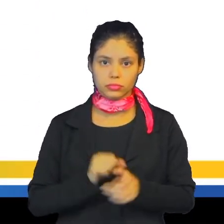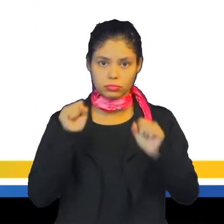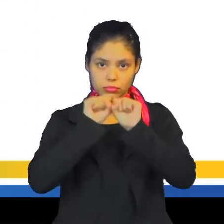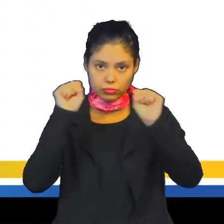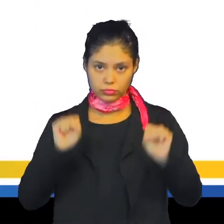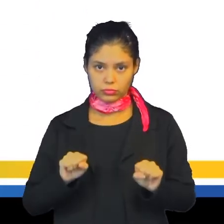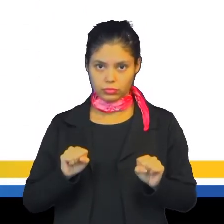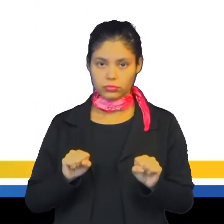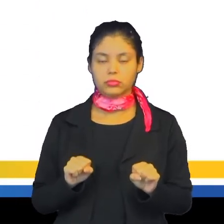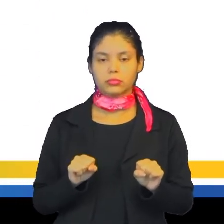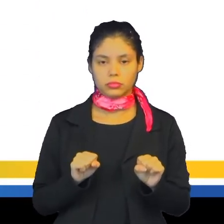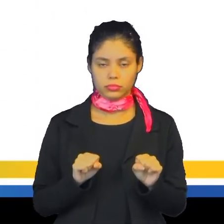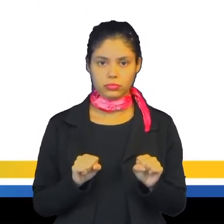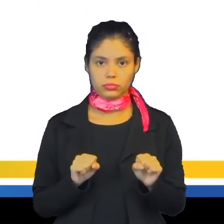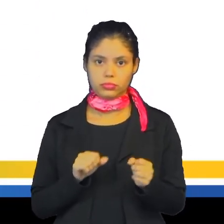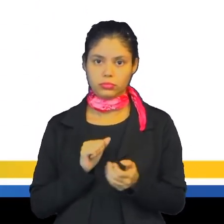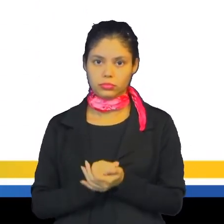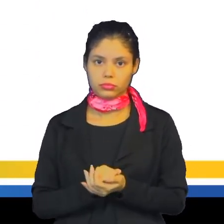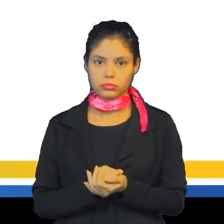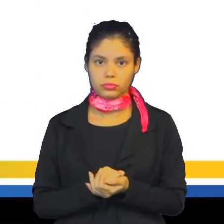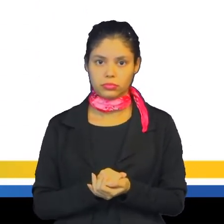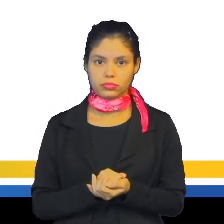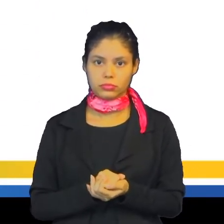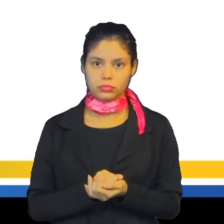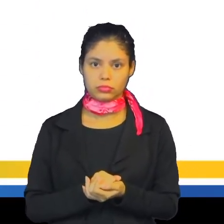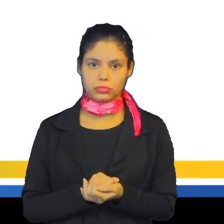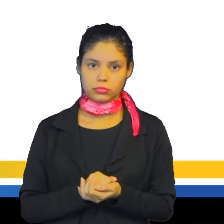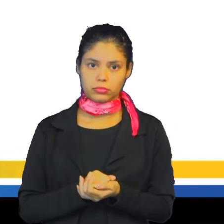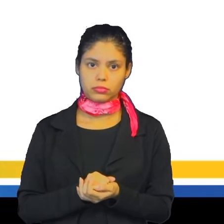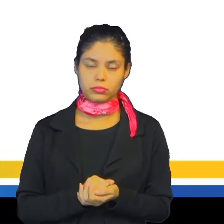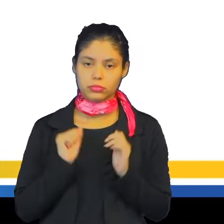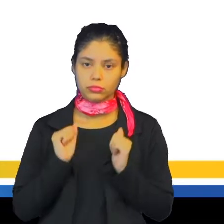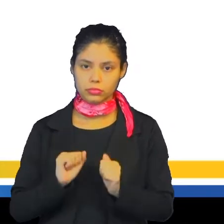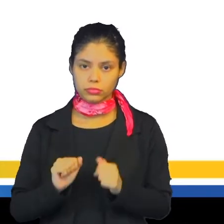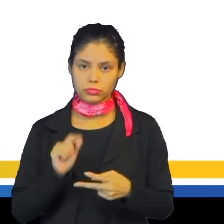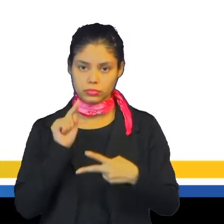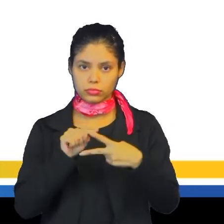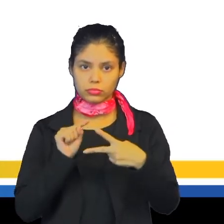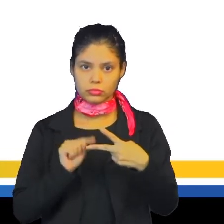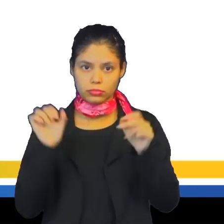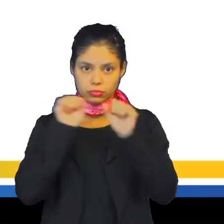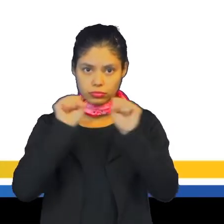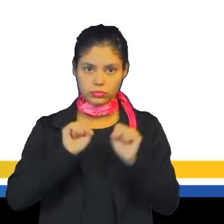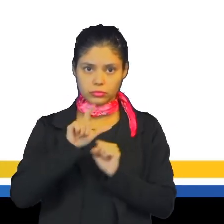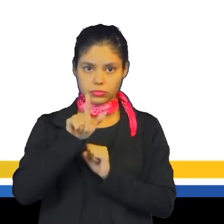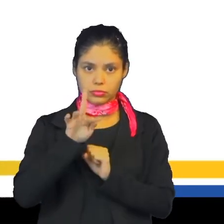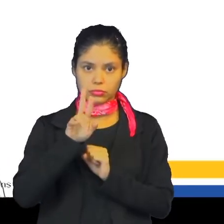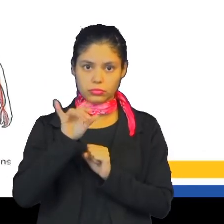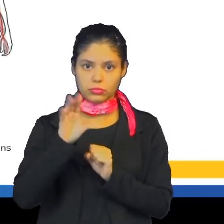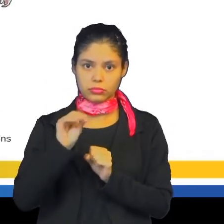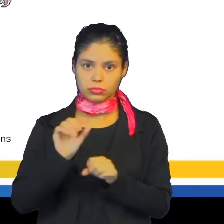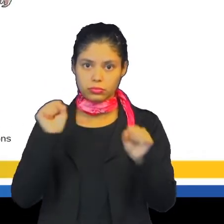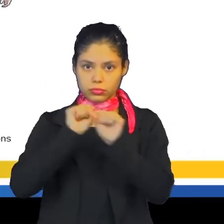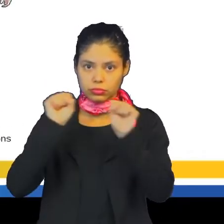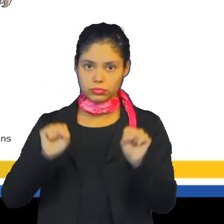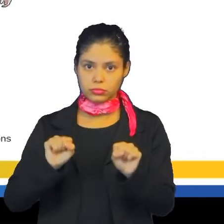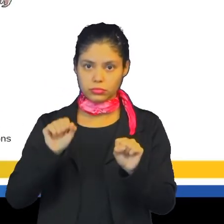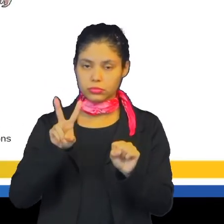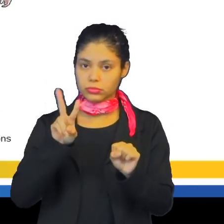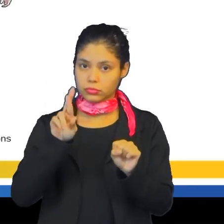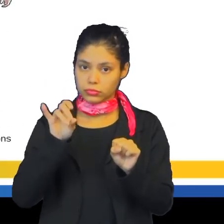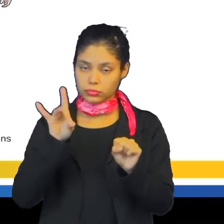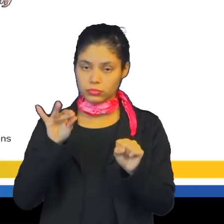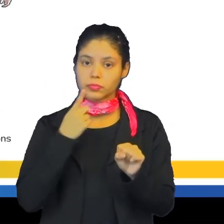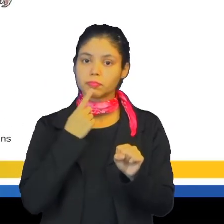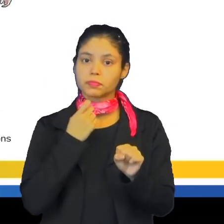Bom, o sistema circulatório ou sistema cardiovascular, ele também pode estar dividido em sistema linfático e sistema vascular